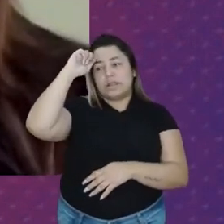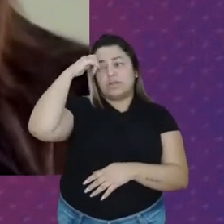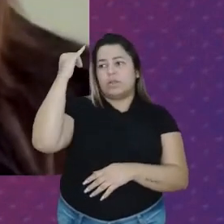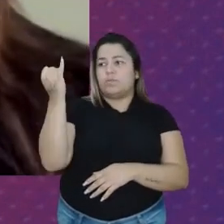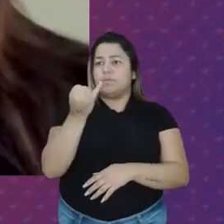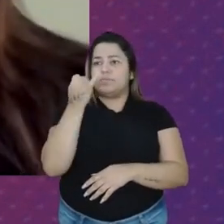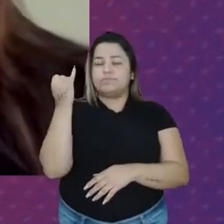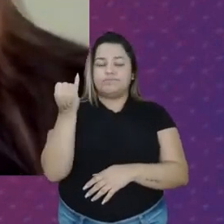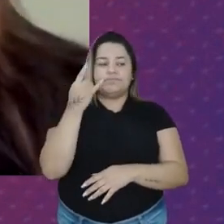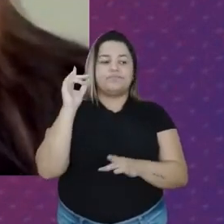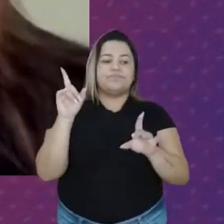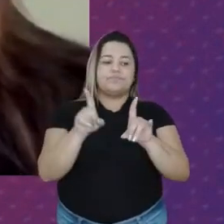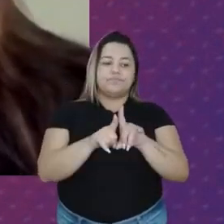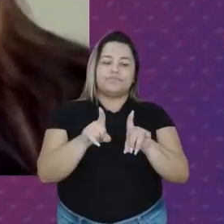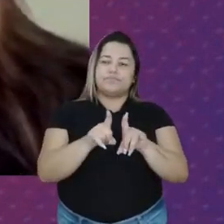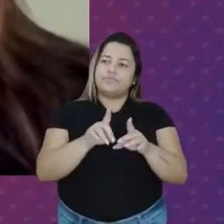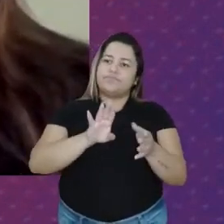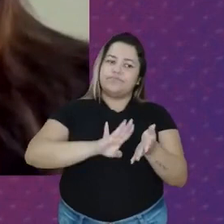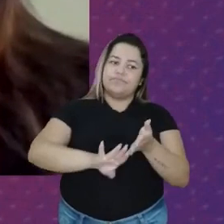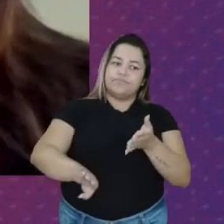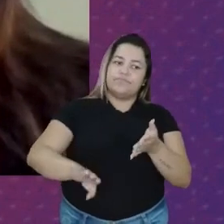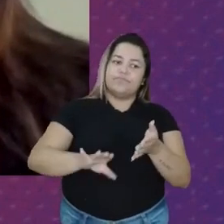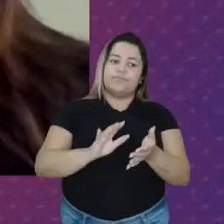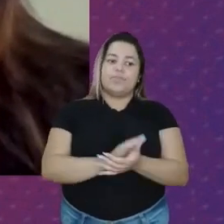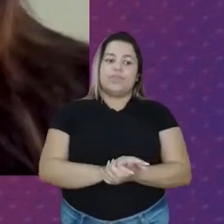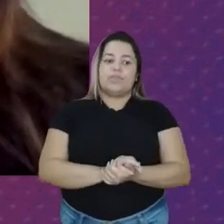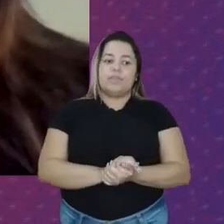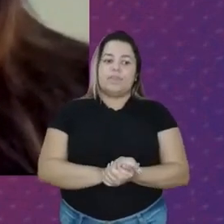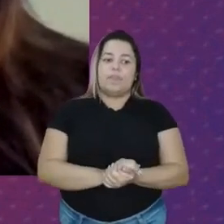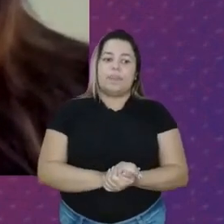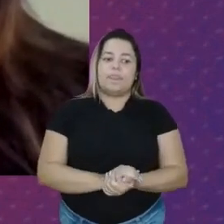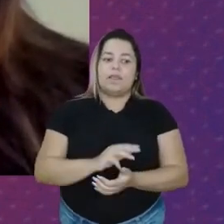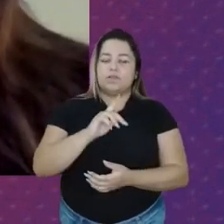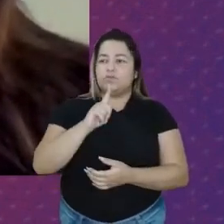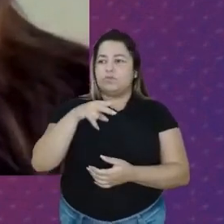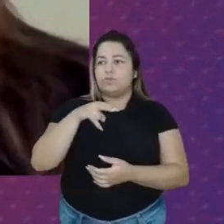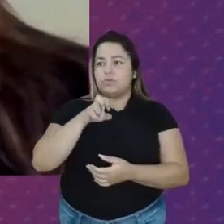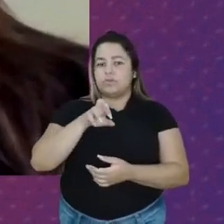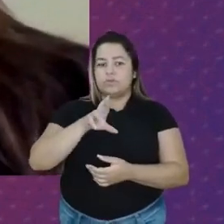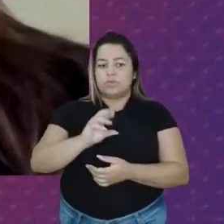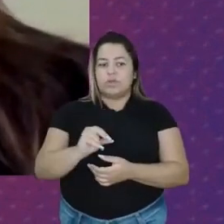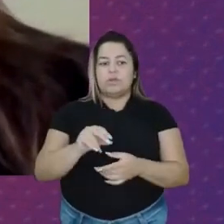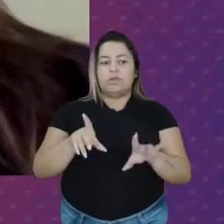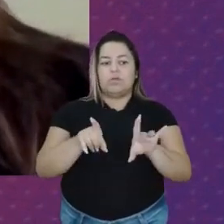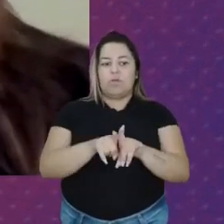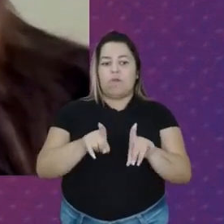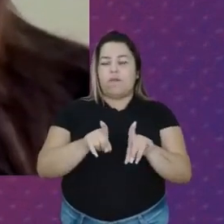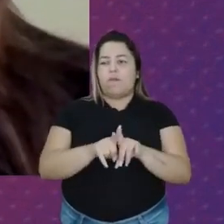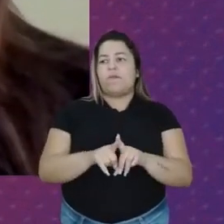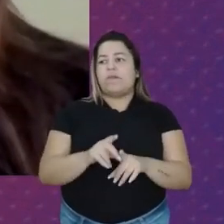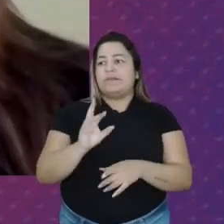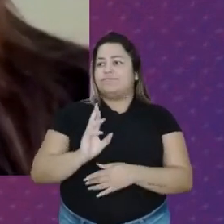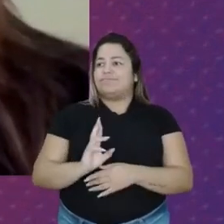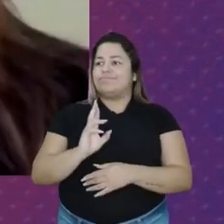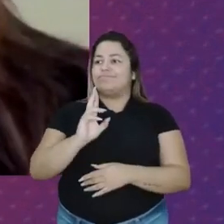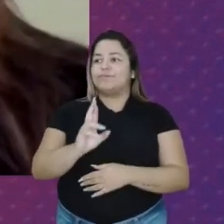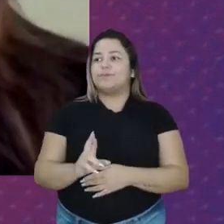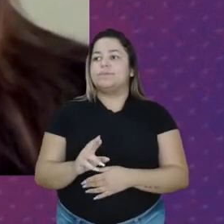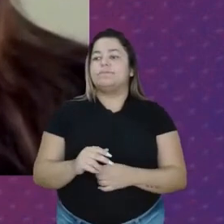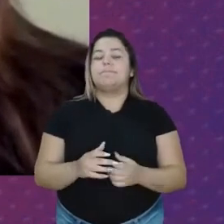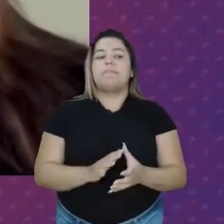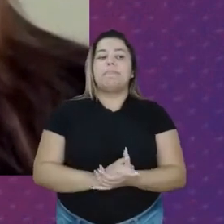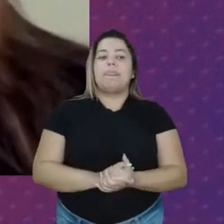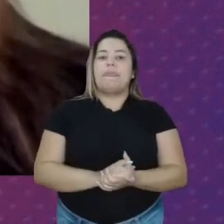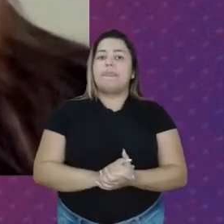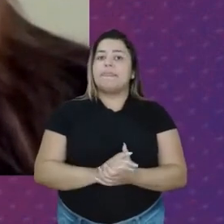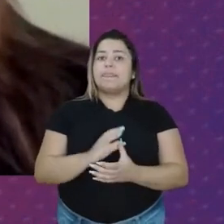importante, porque quando tinha só o critério de gênero, houve uma subrepresentação, um subfinanciamento